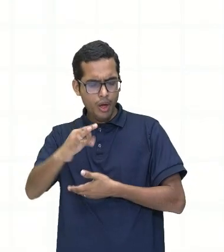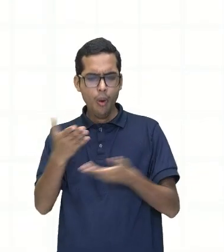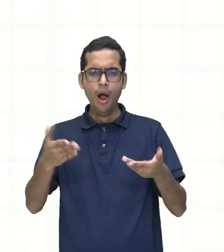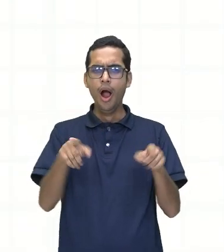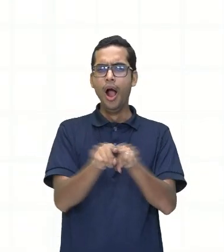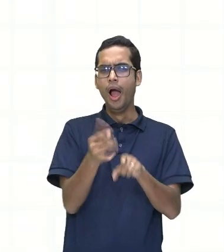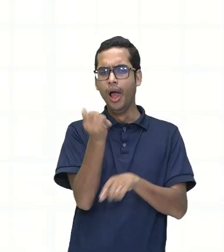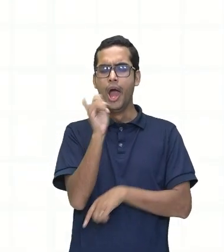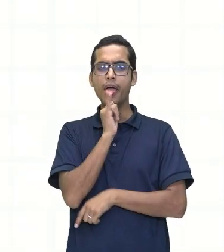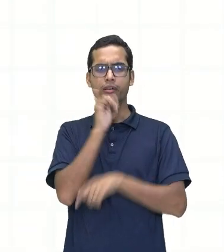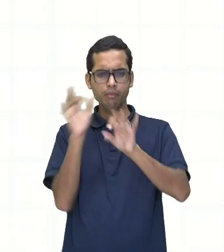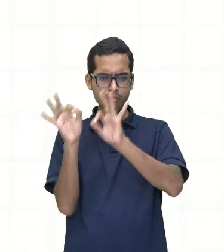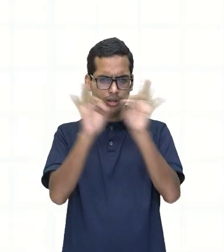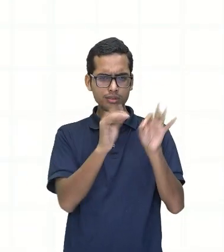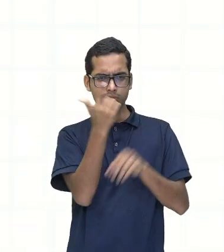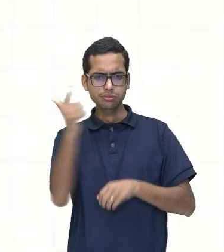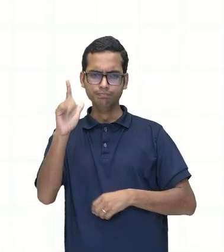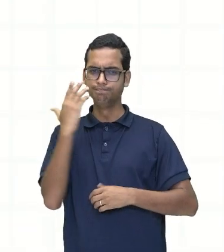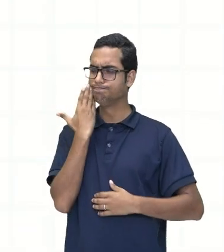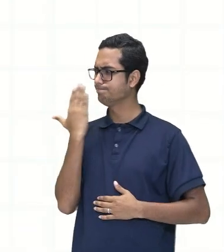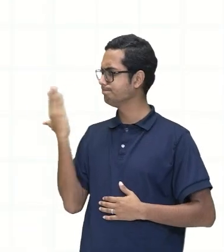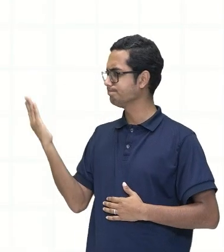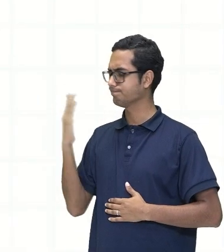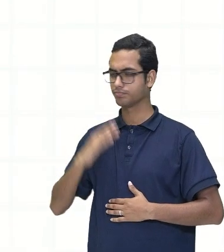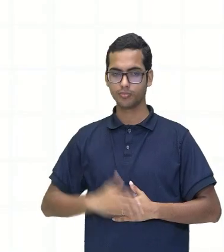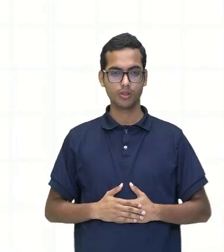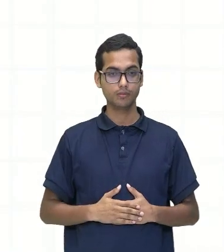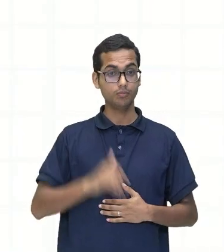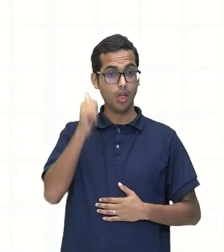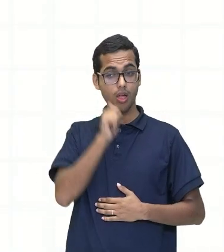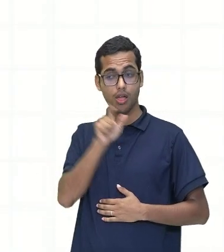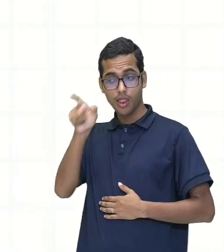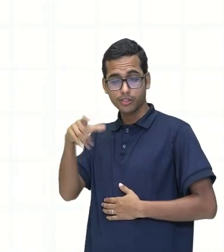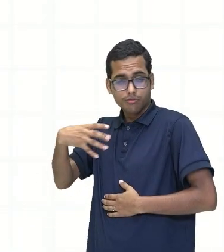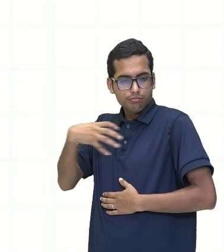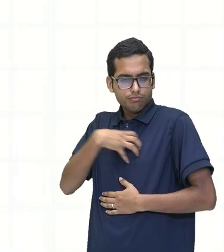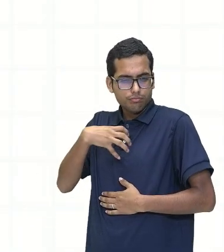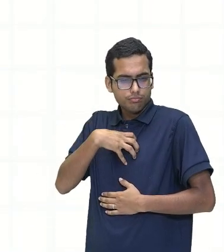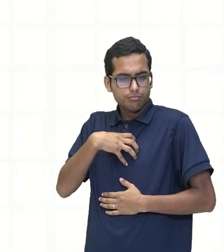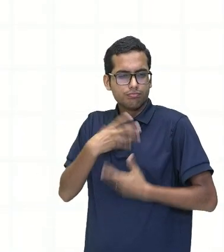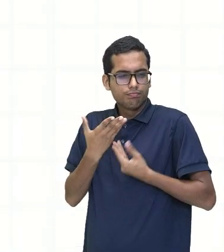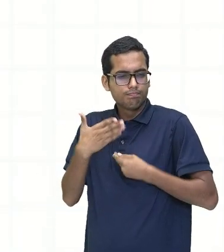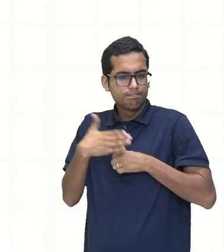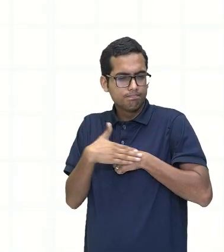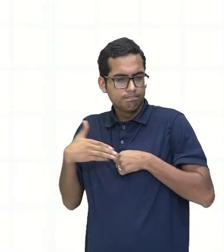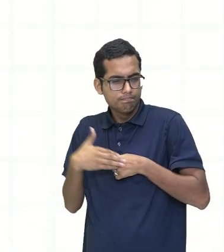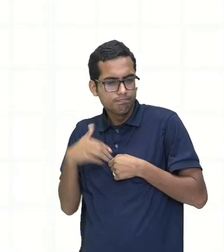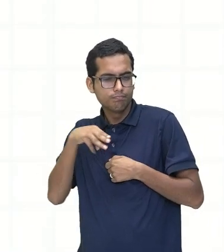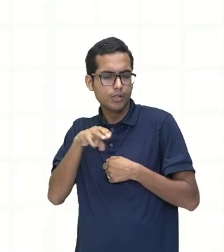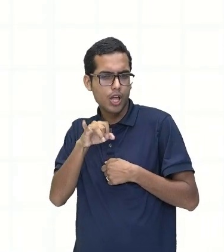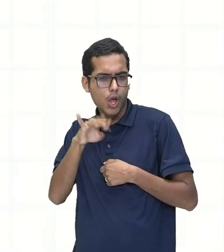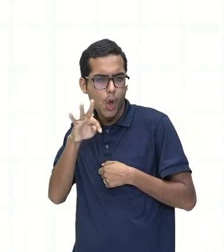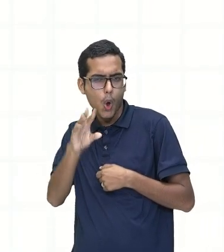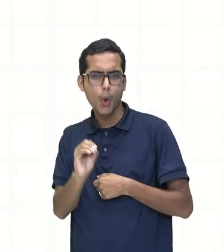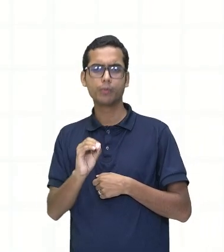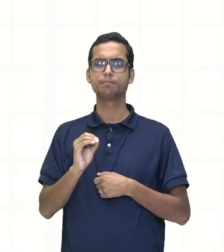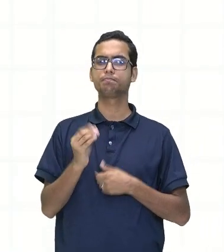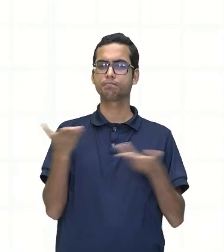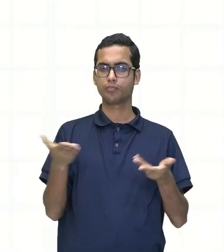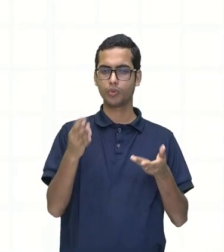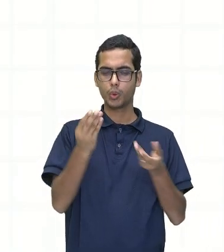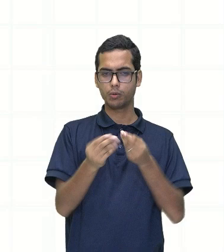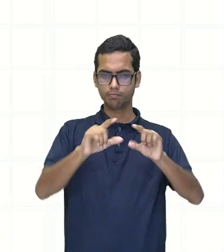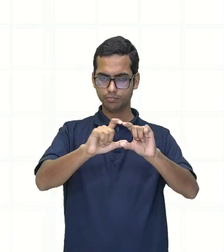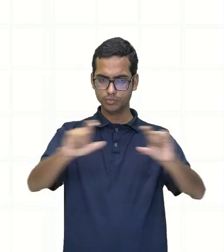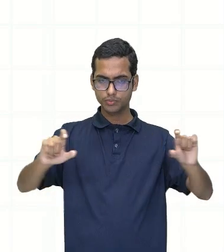quê? Ela tinha um jeitinho meigo, né? Olha só, ela tinha um jeitinho meigo, o jeitinho ele escreveu com